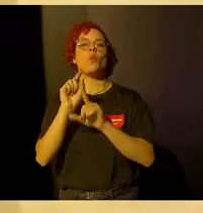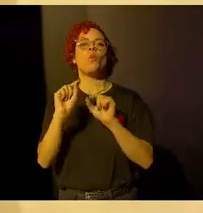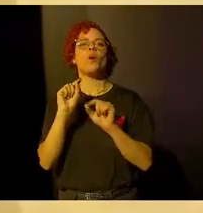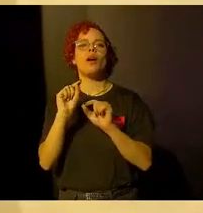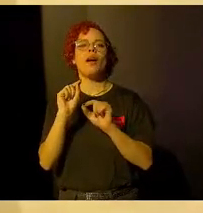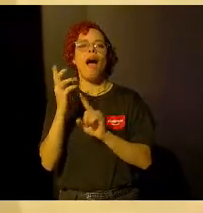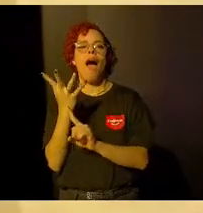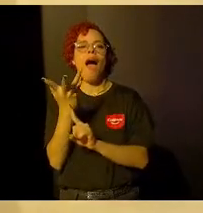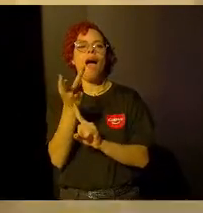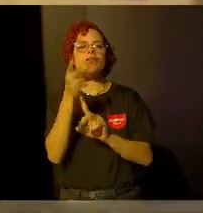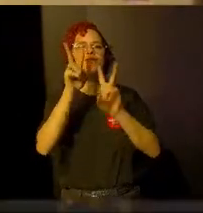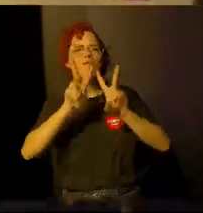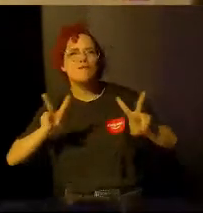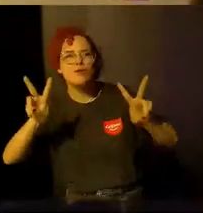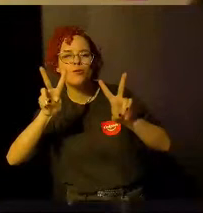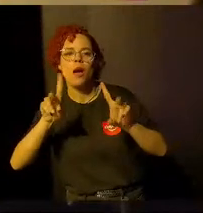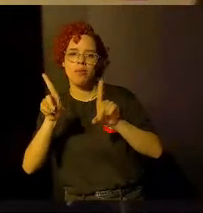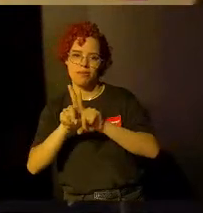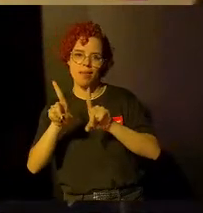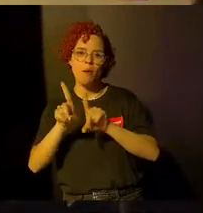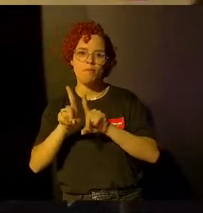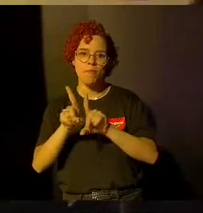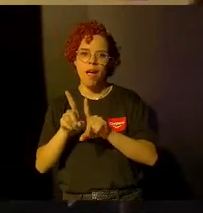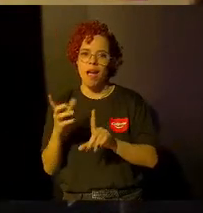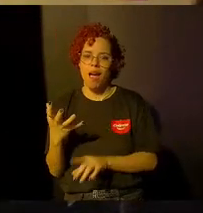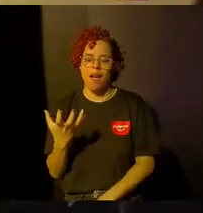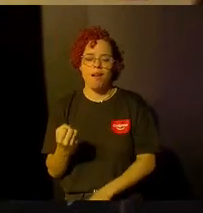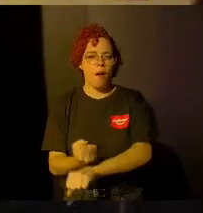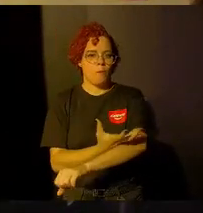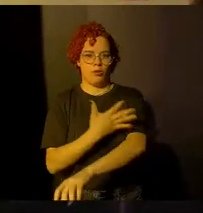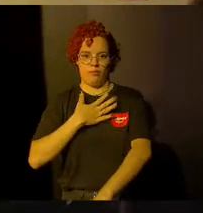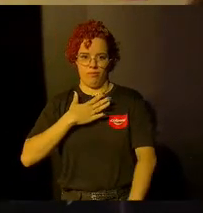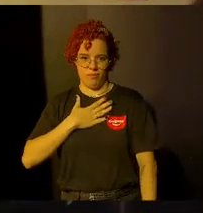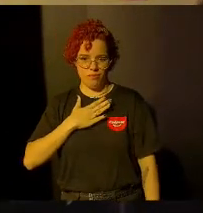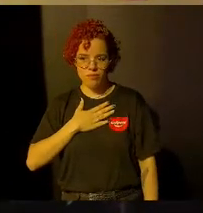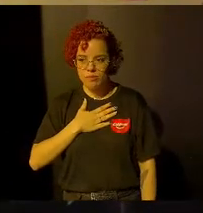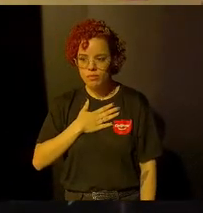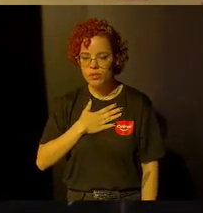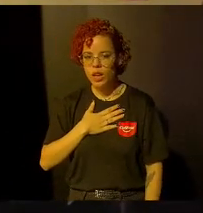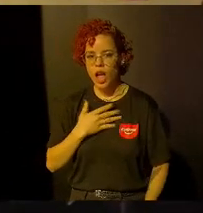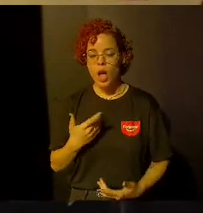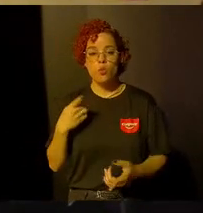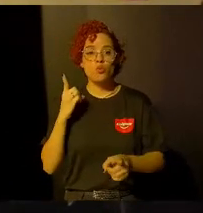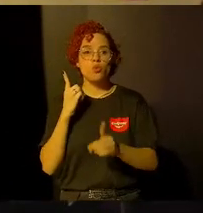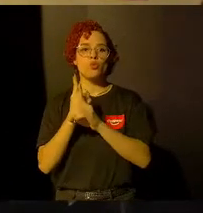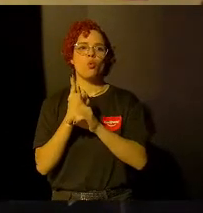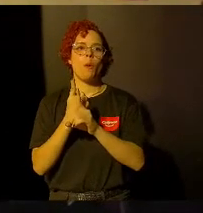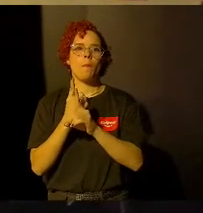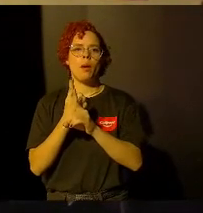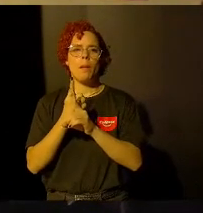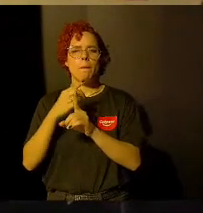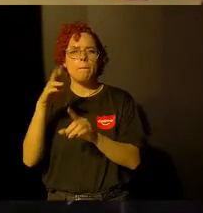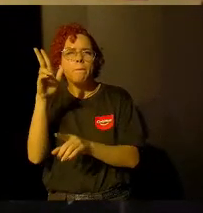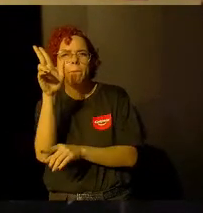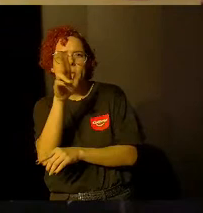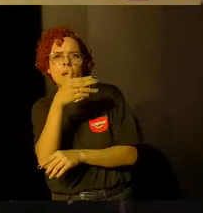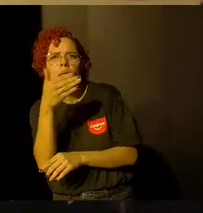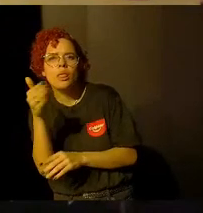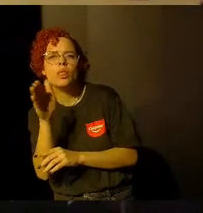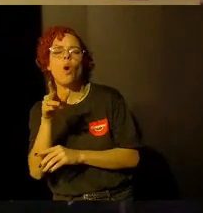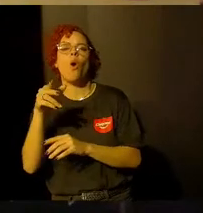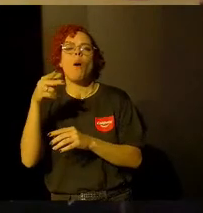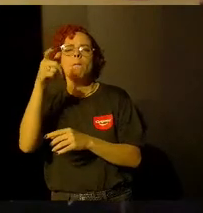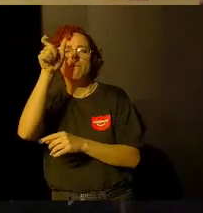E aí foi uma coisa inclusive maravilhosa porque eu fui descobrindo colagistas negras pintoras negras